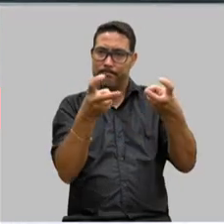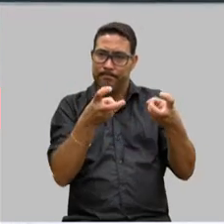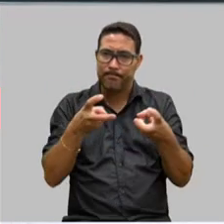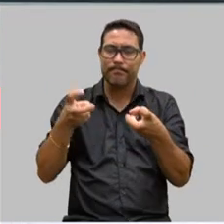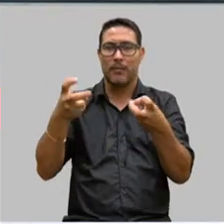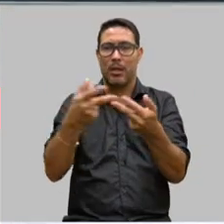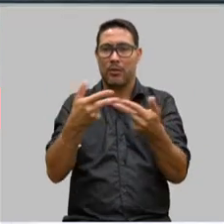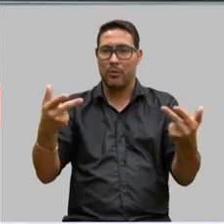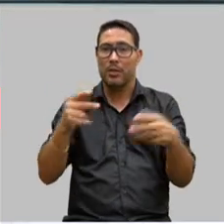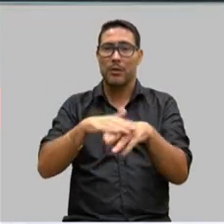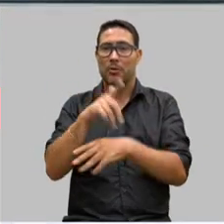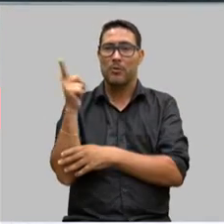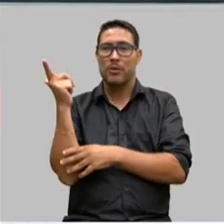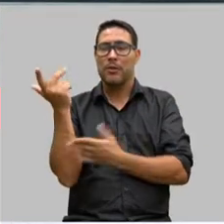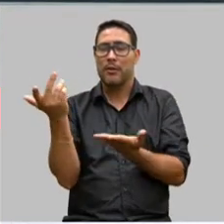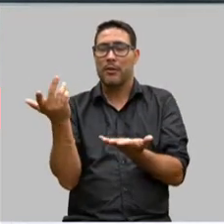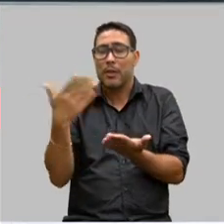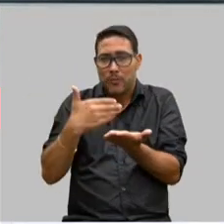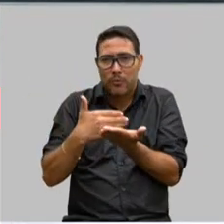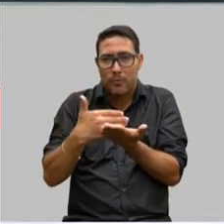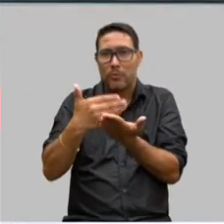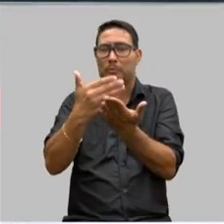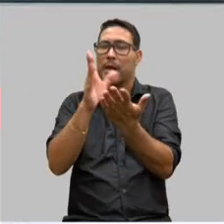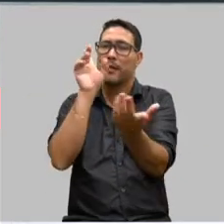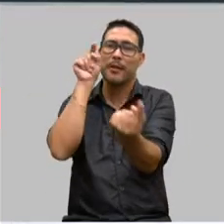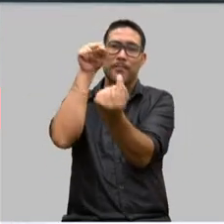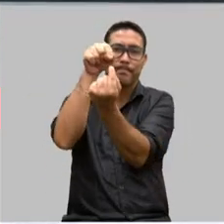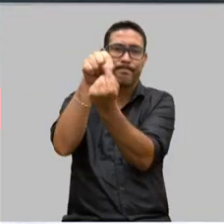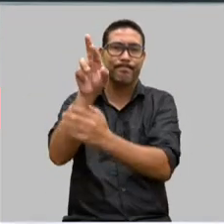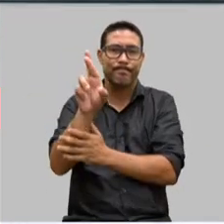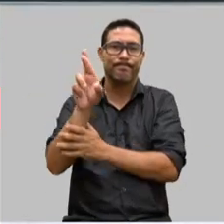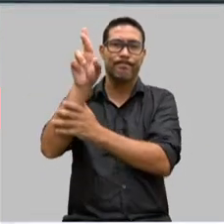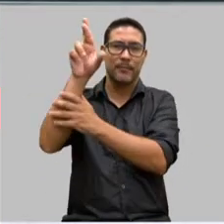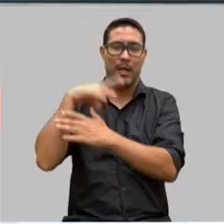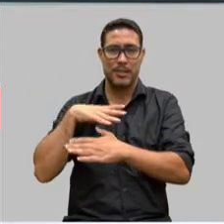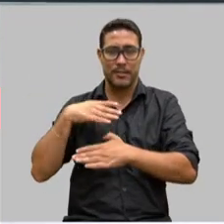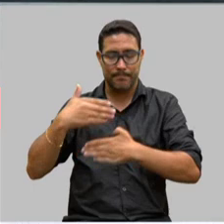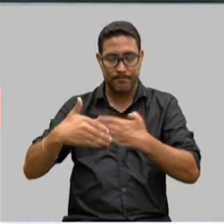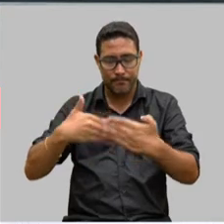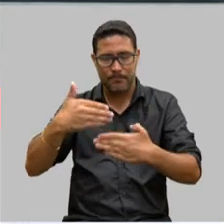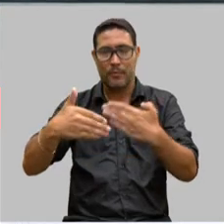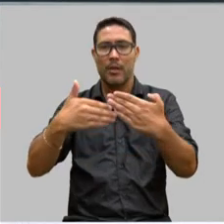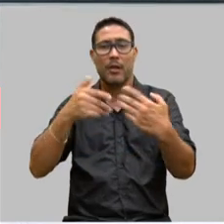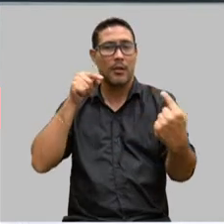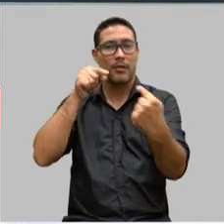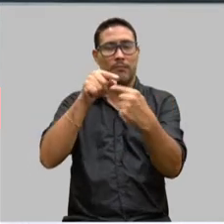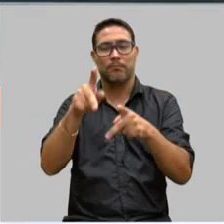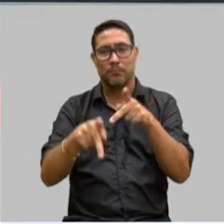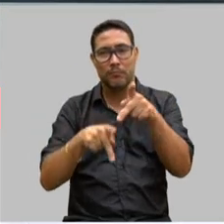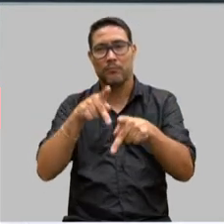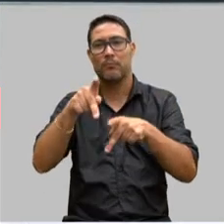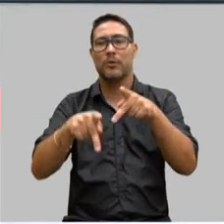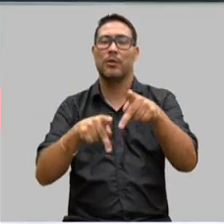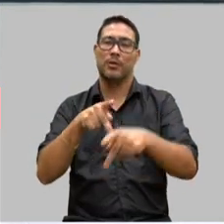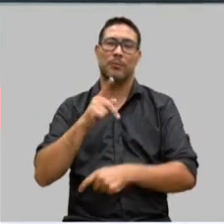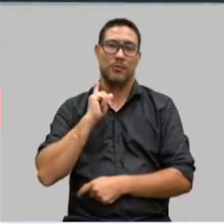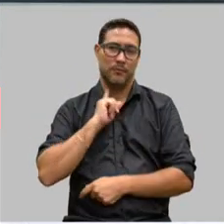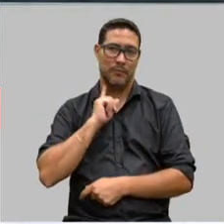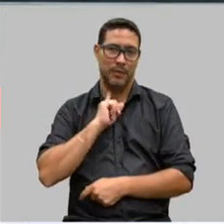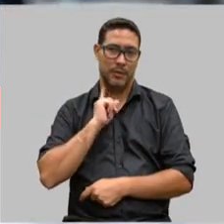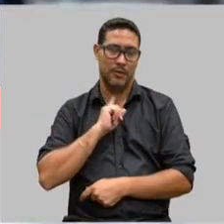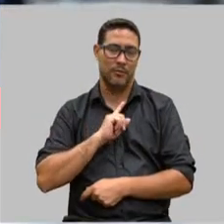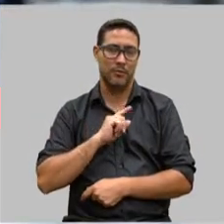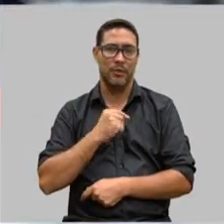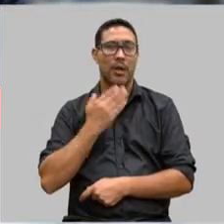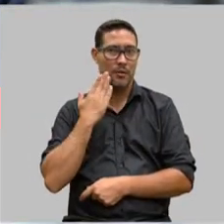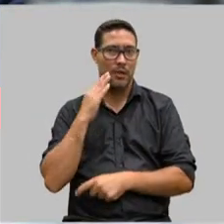iniciam aqui um legado para o povo mineiro. Não tenho dúvida de que esse é o tema atual